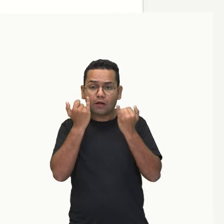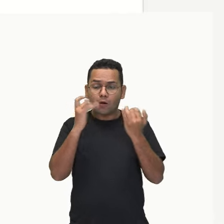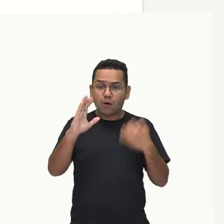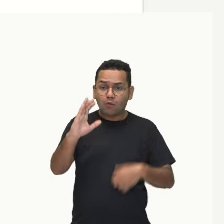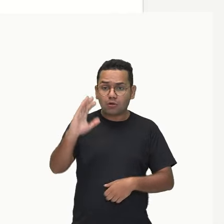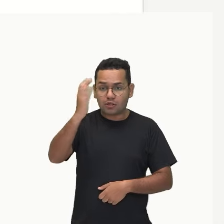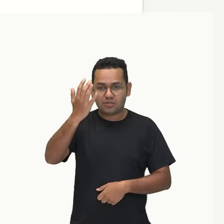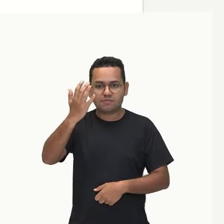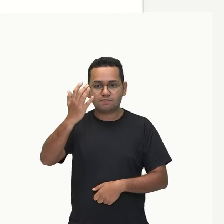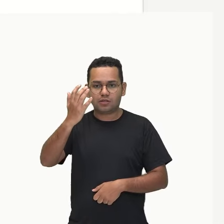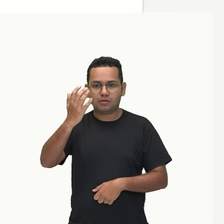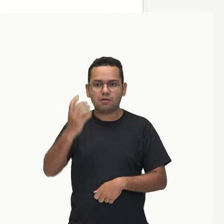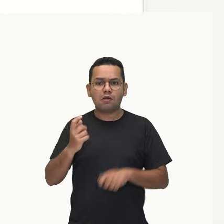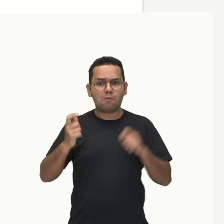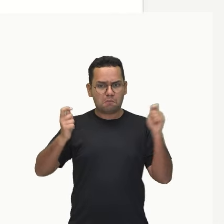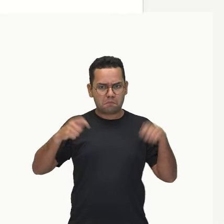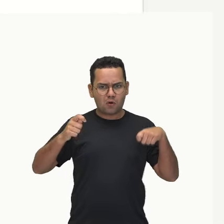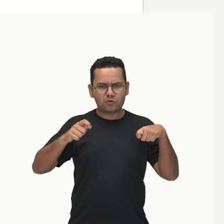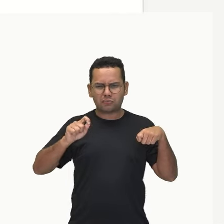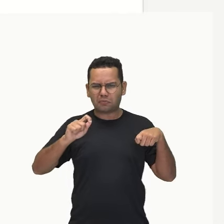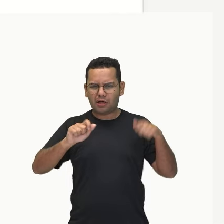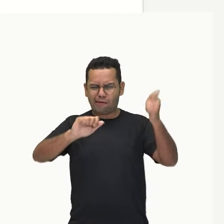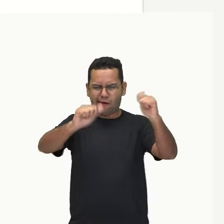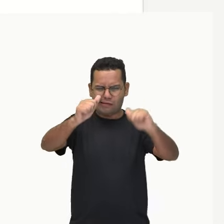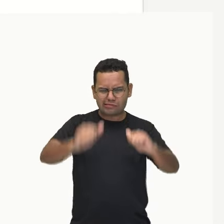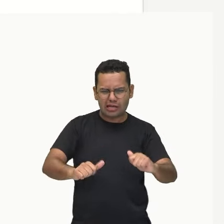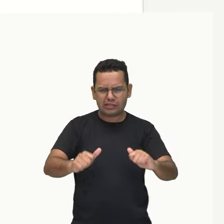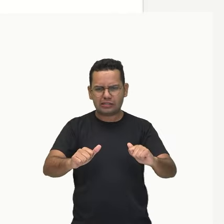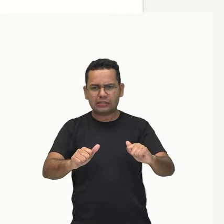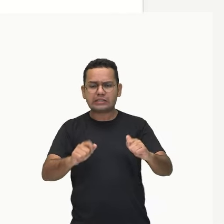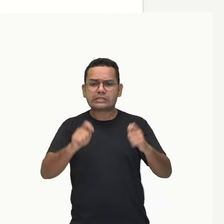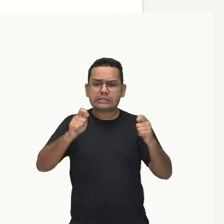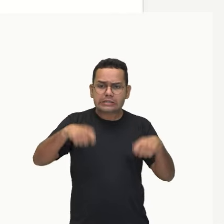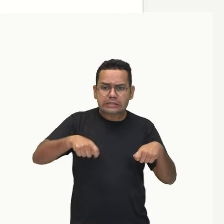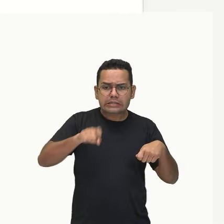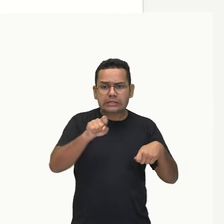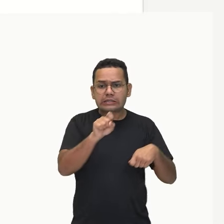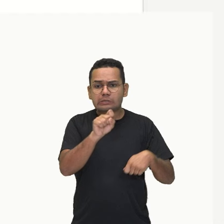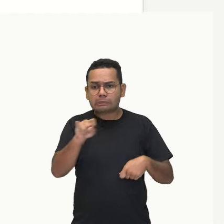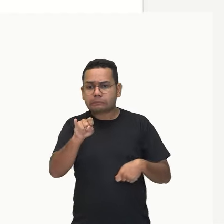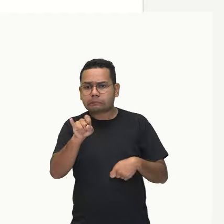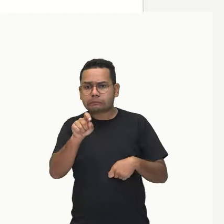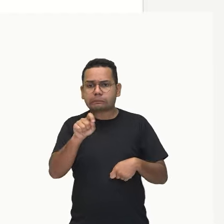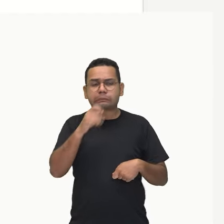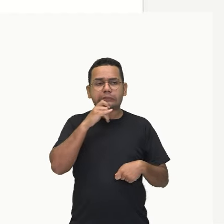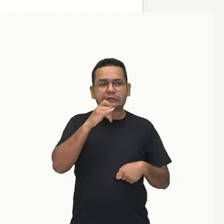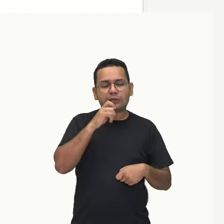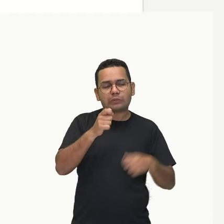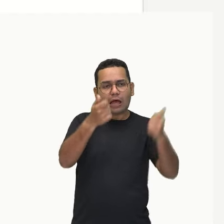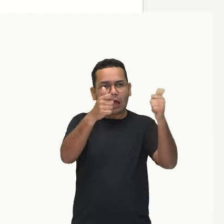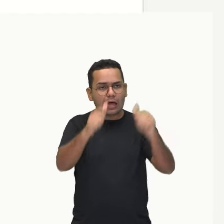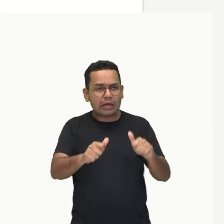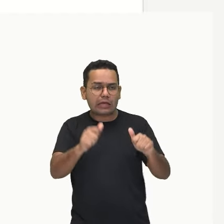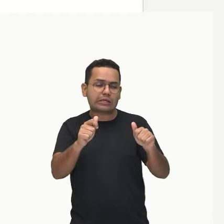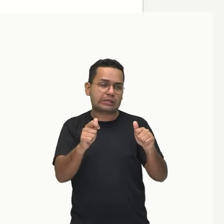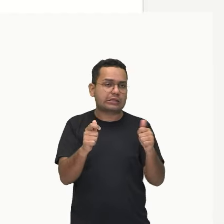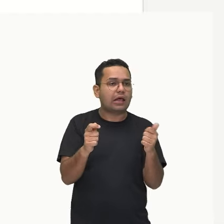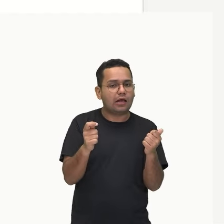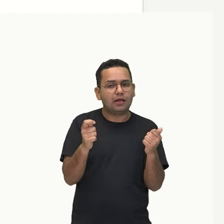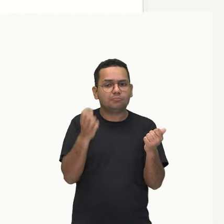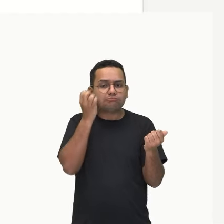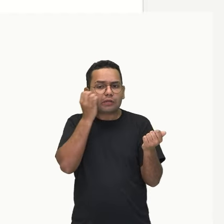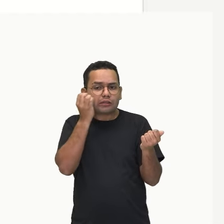E aí ele vai tentar comprovar isso daí. Ele vai fazer análise, ele vai fazer testes científicos